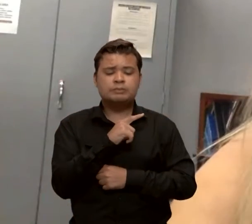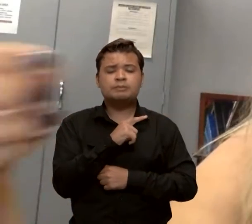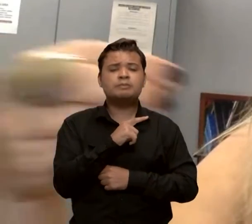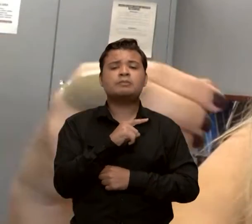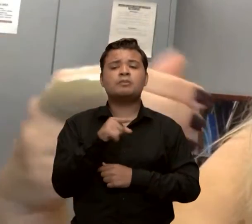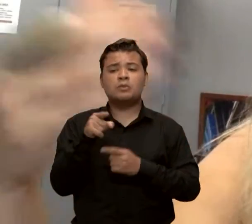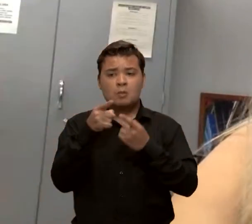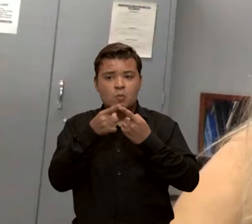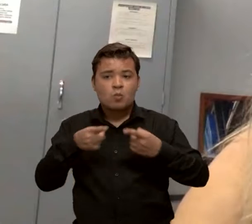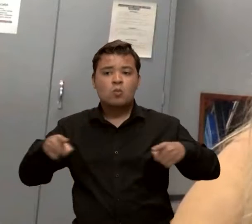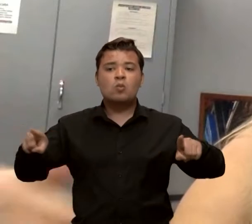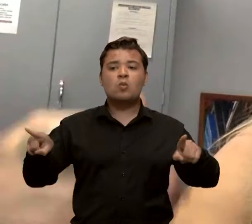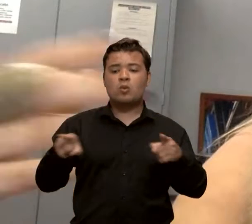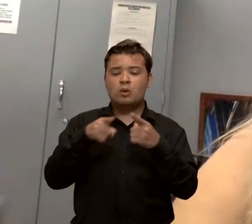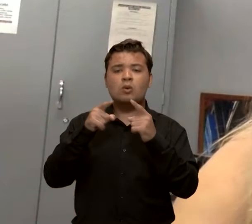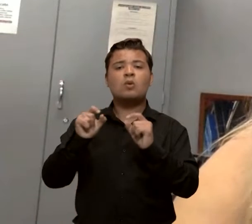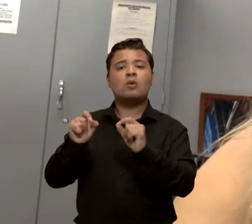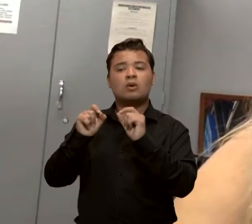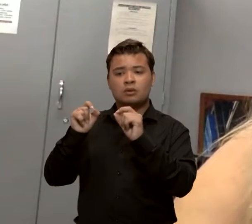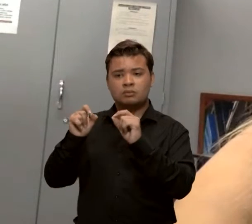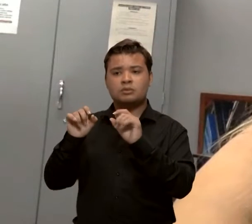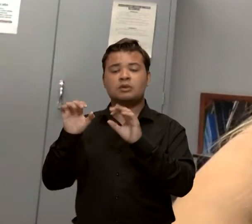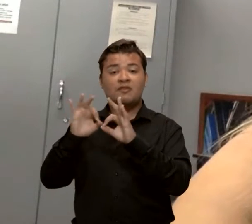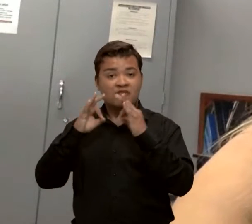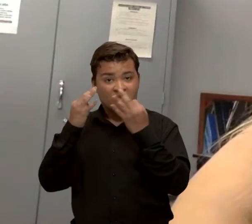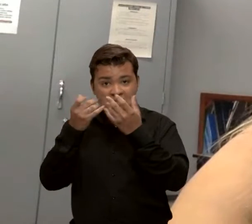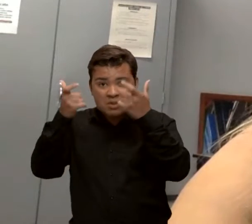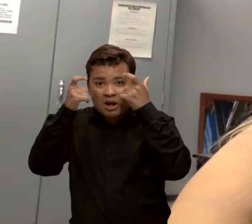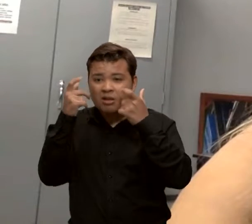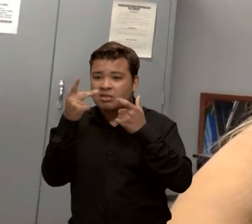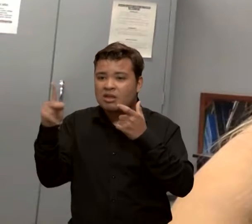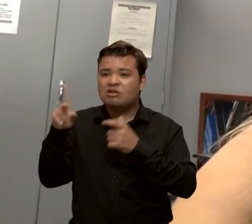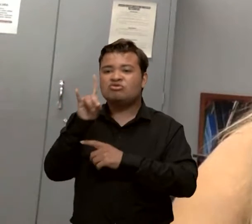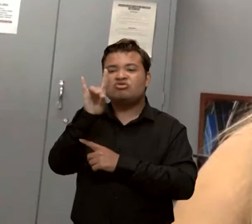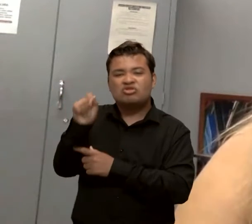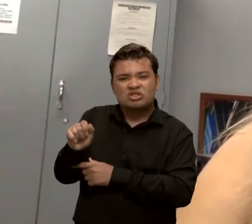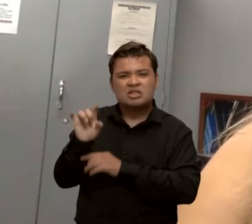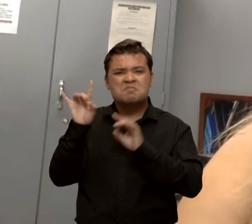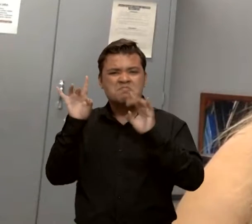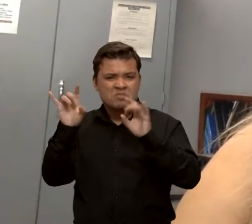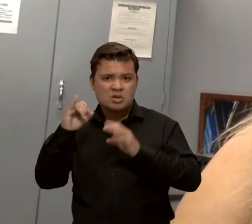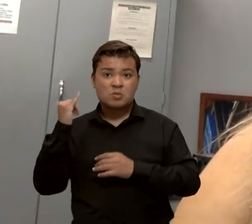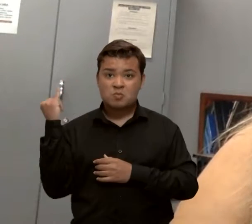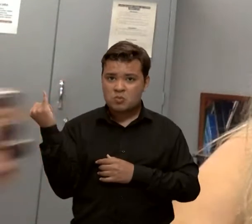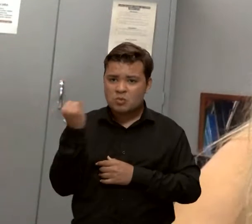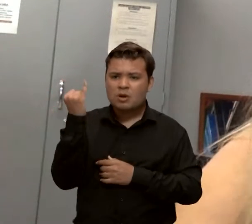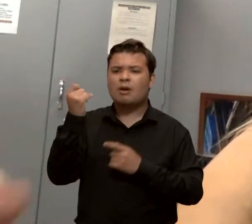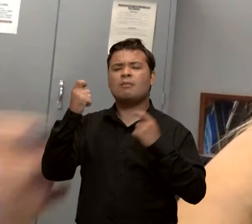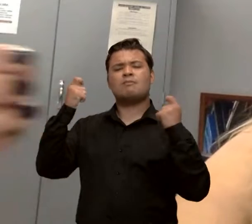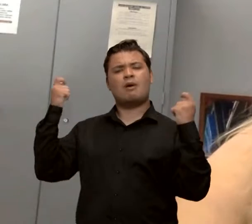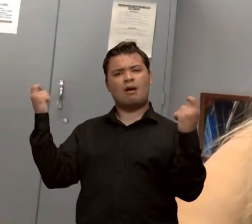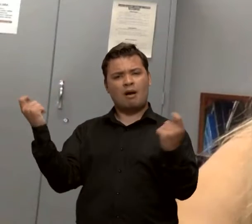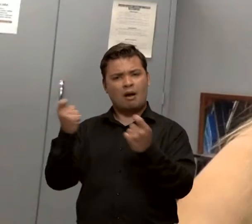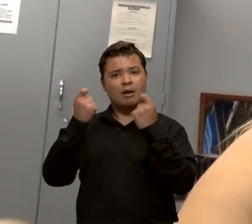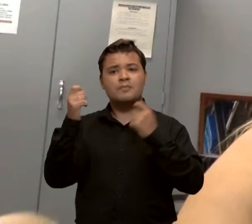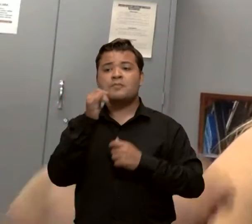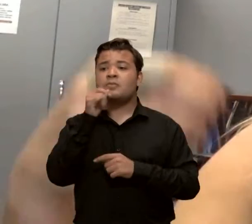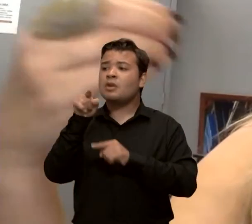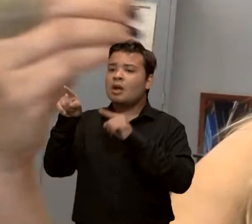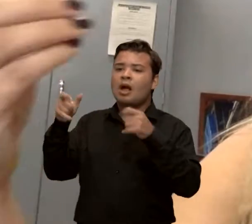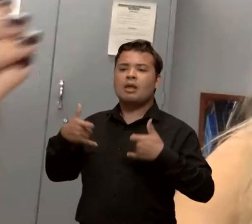era utilizada a música para celebrar as datas importantes ligadas aos membros da família real, como